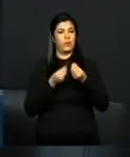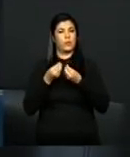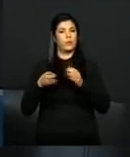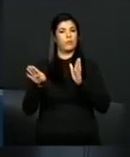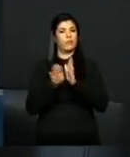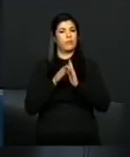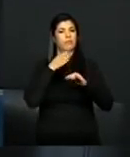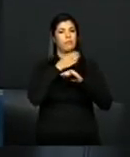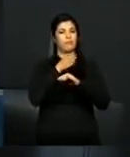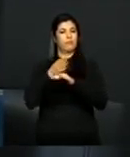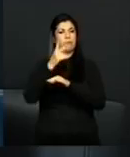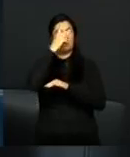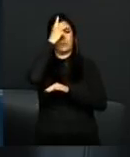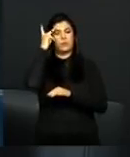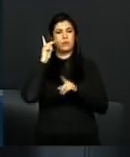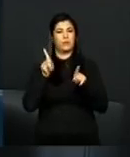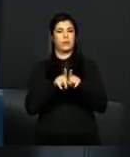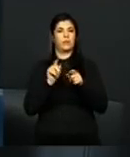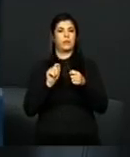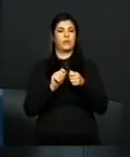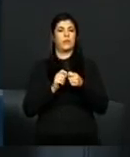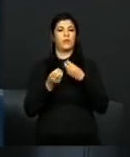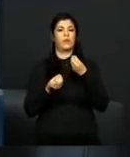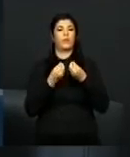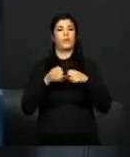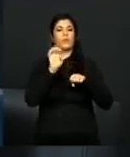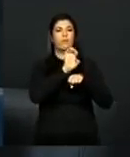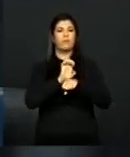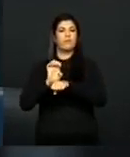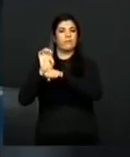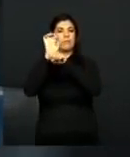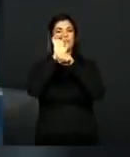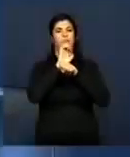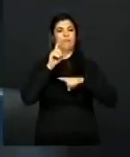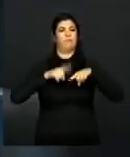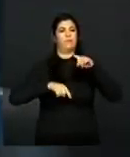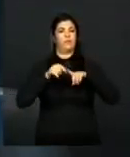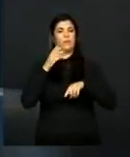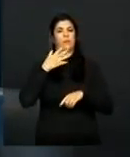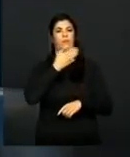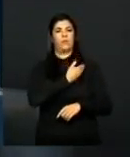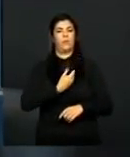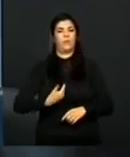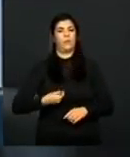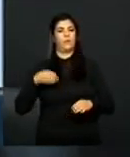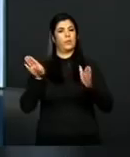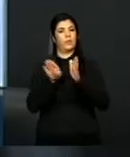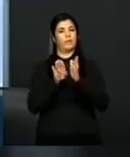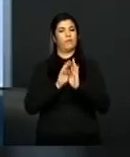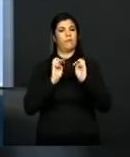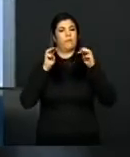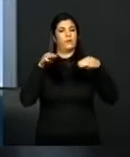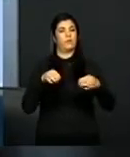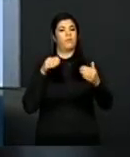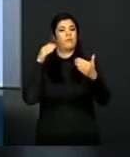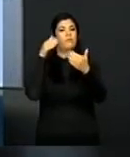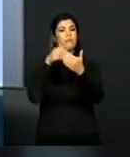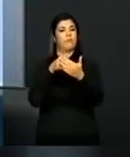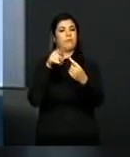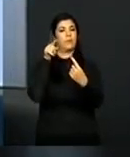ir até as pessoas, de fazer com que o Estado, com que a política pública chegasse efetivamente aonde tem de